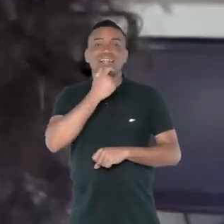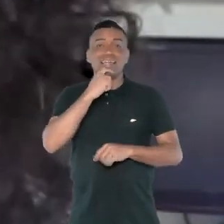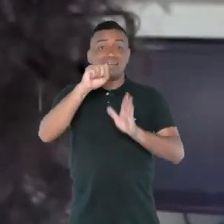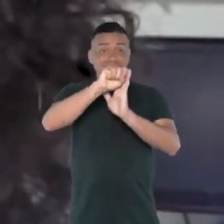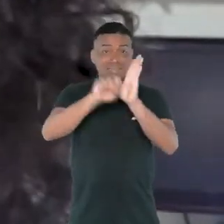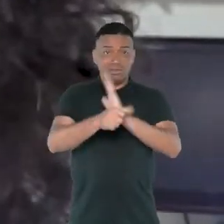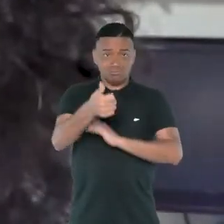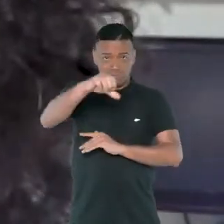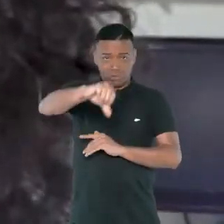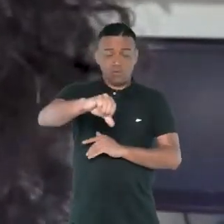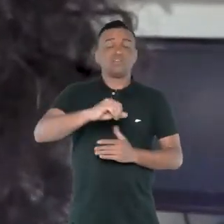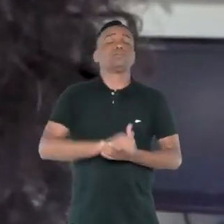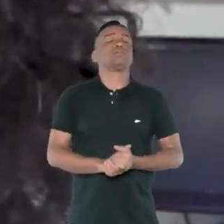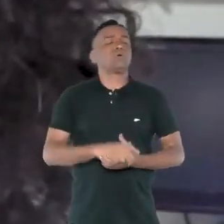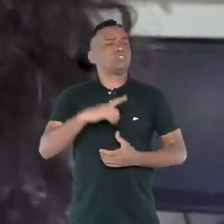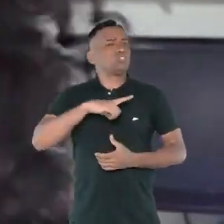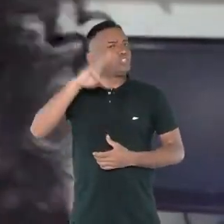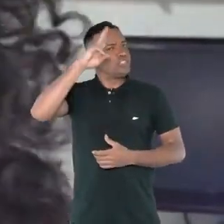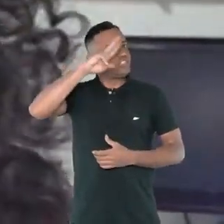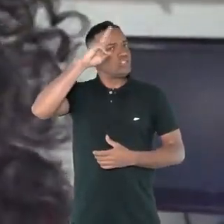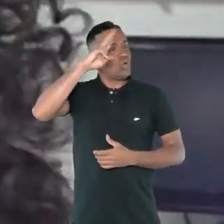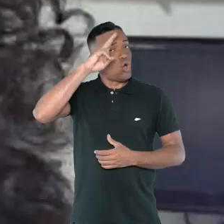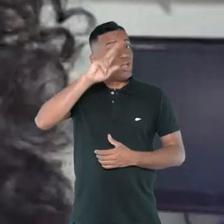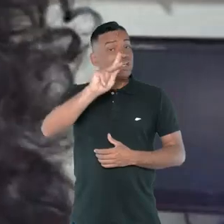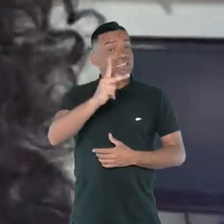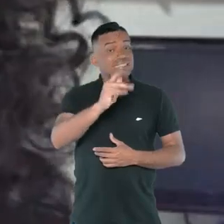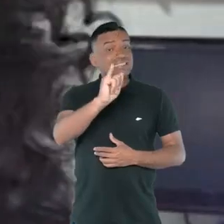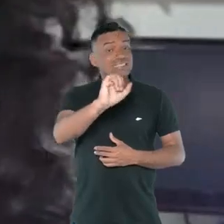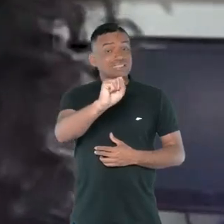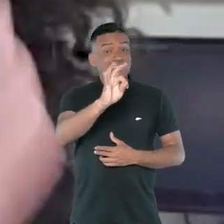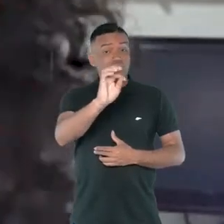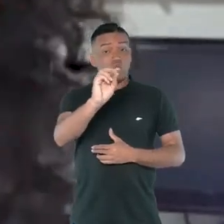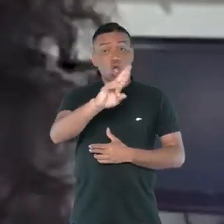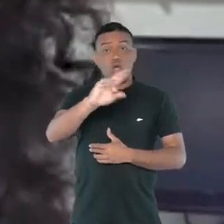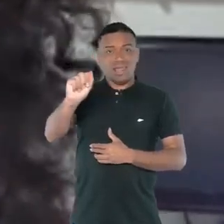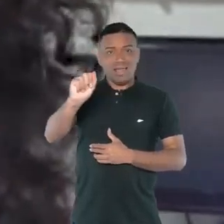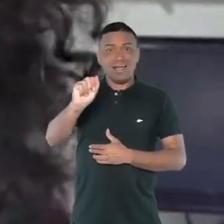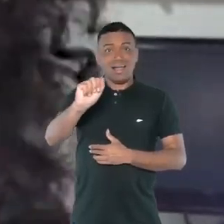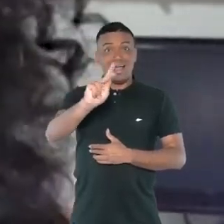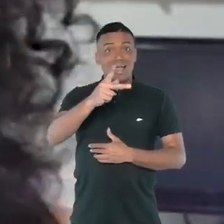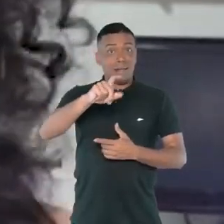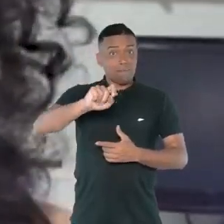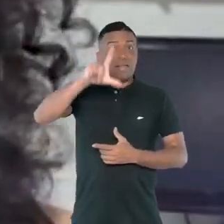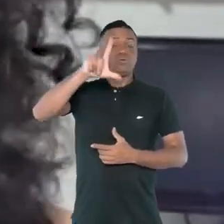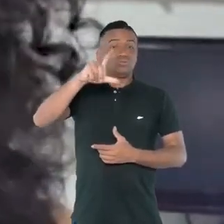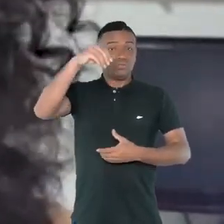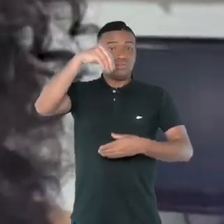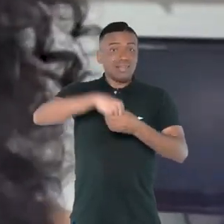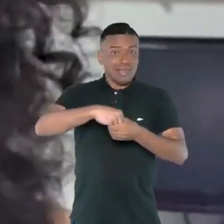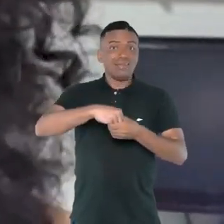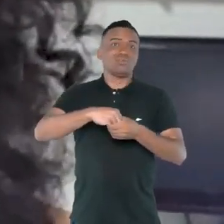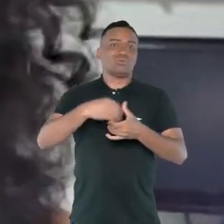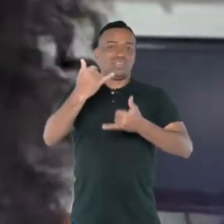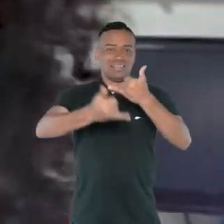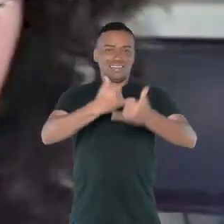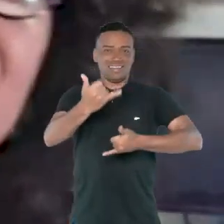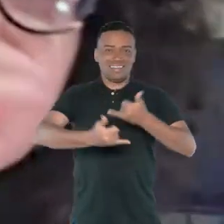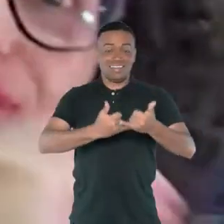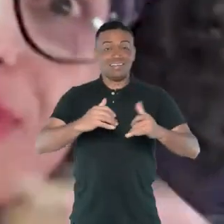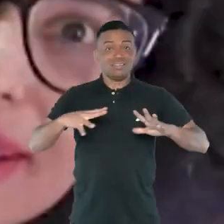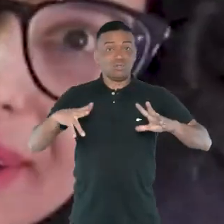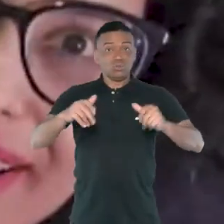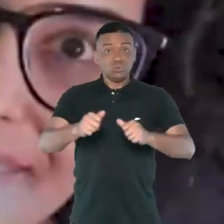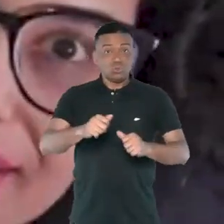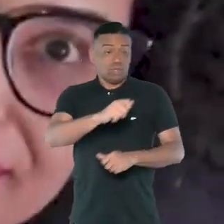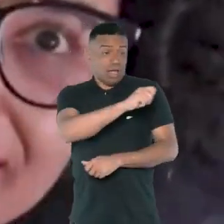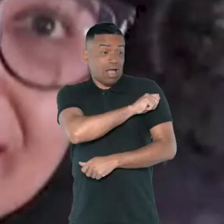da Revolução Industrial na Inglaterra no século XIX. Eles tinham a história com H maiúsculo, a história da Inglaterra estava dentro